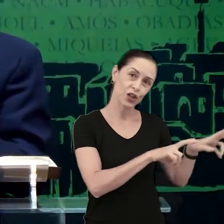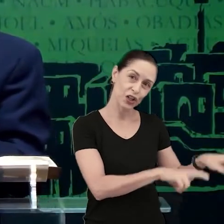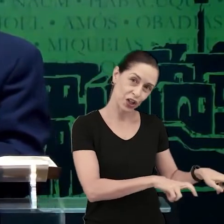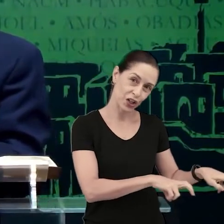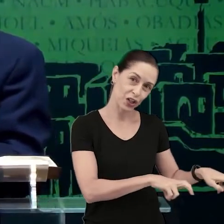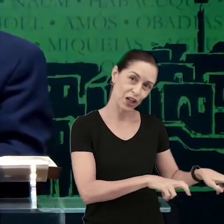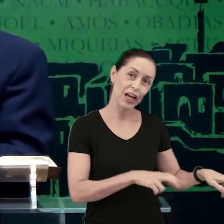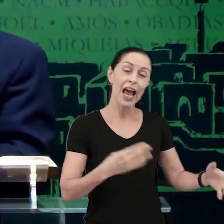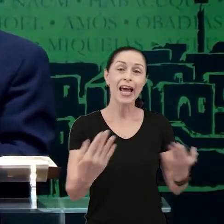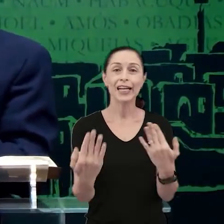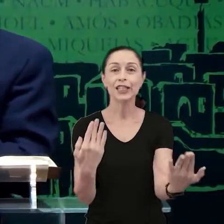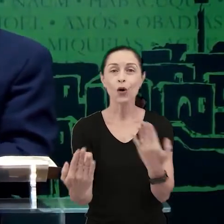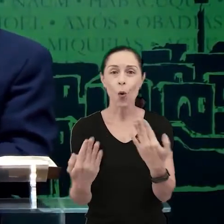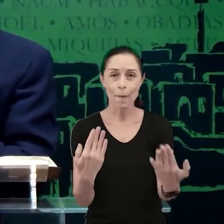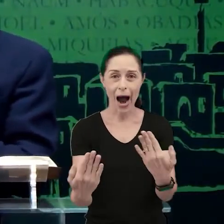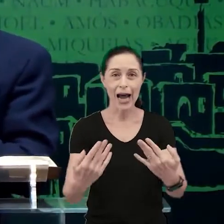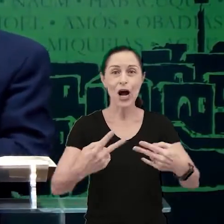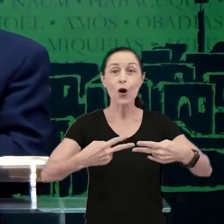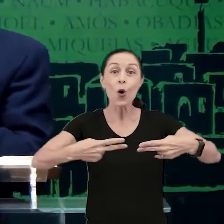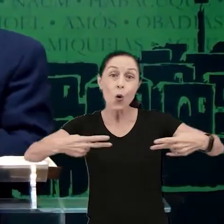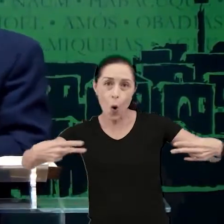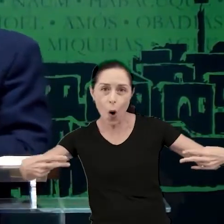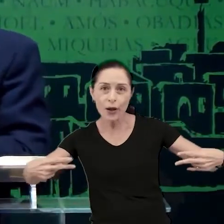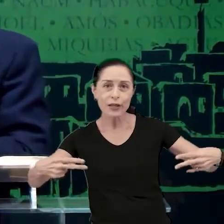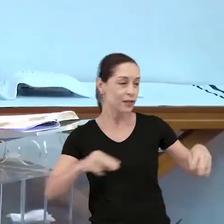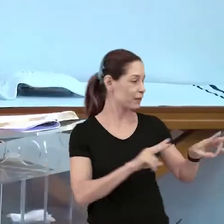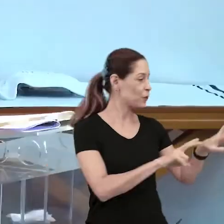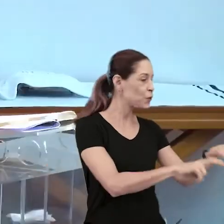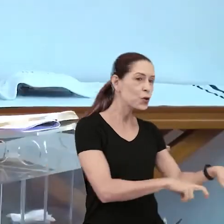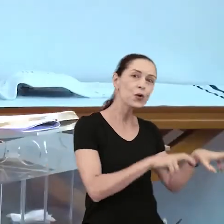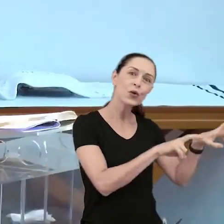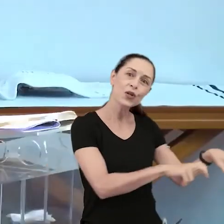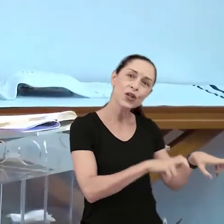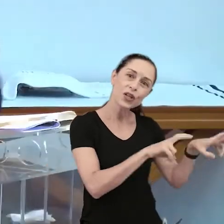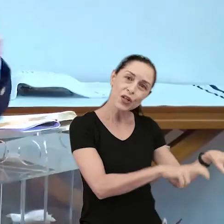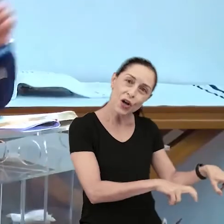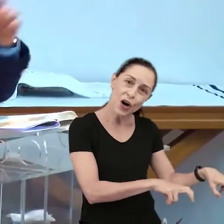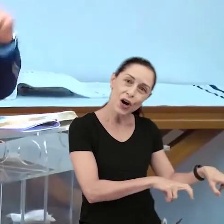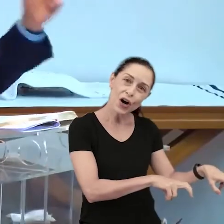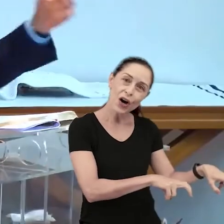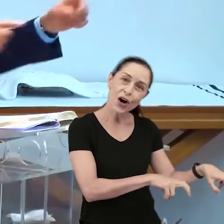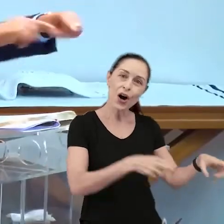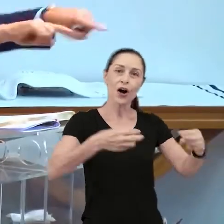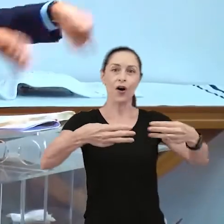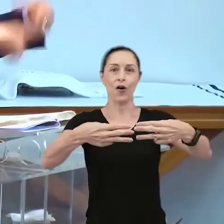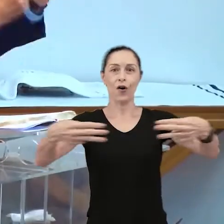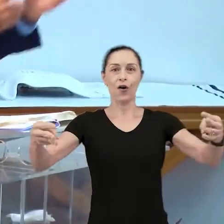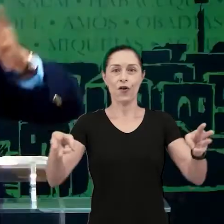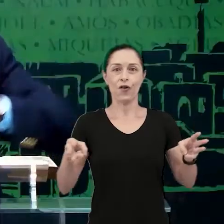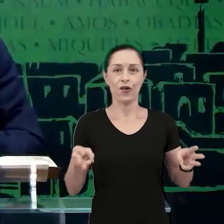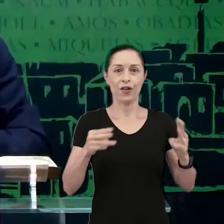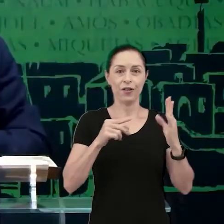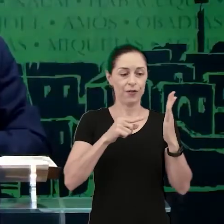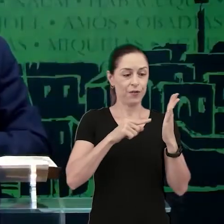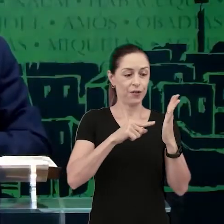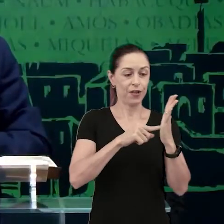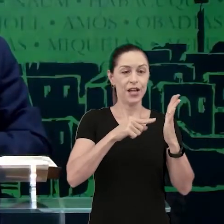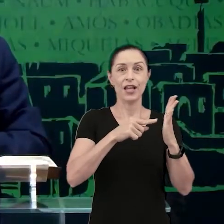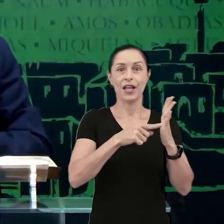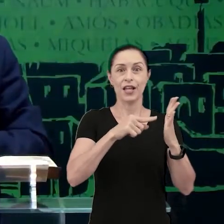ele não encontra uma figura melhor que essa. Olha, a nossa liderança é um espinheiro. O mais justo, o melhor deles, é uma cerca de